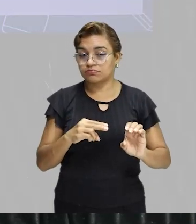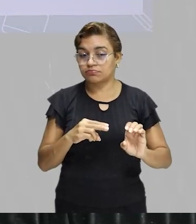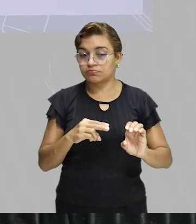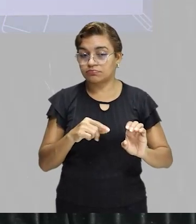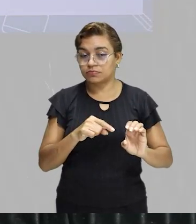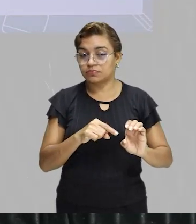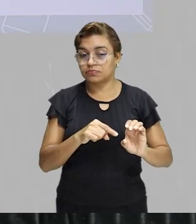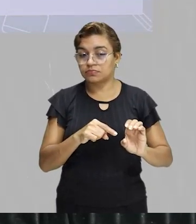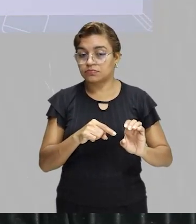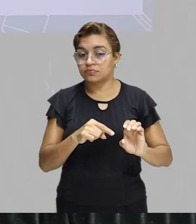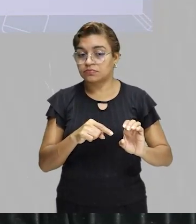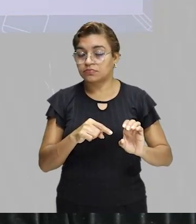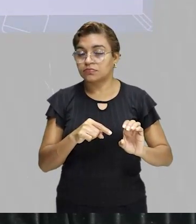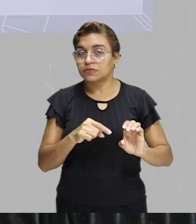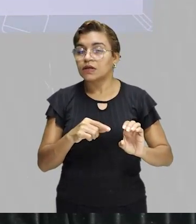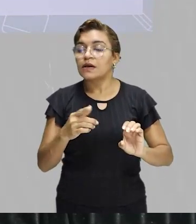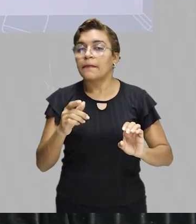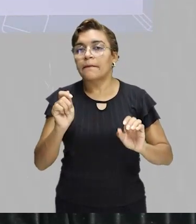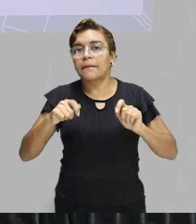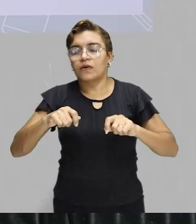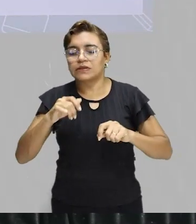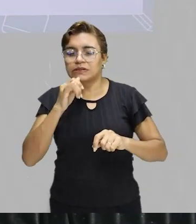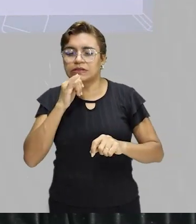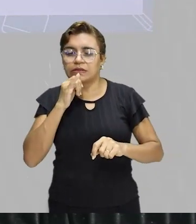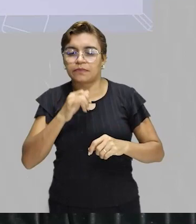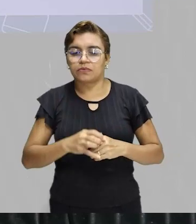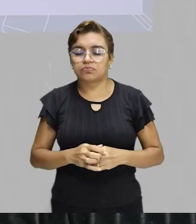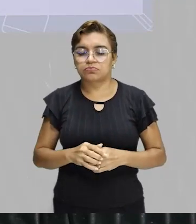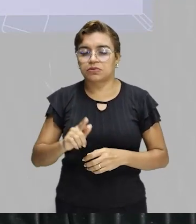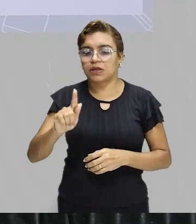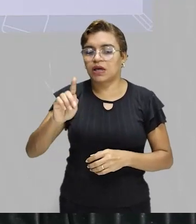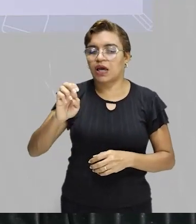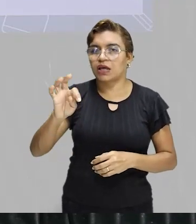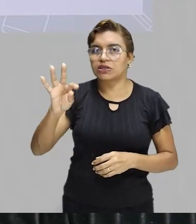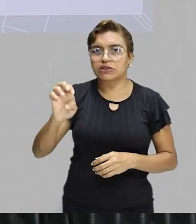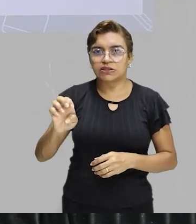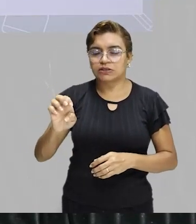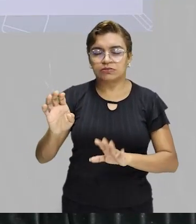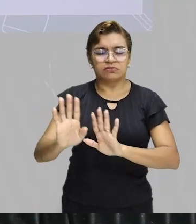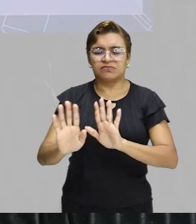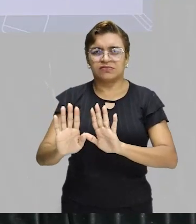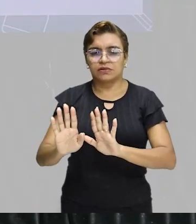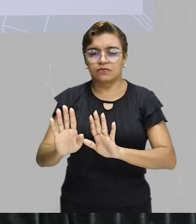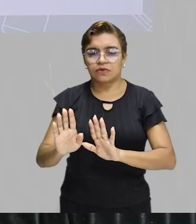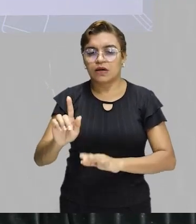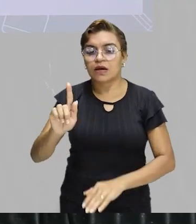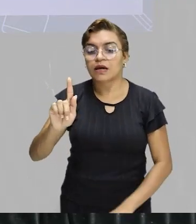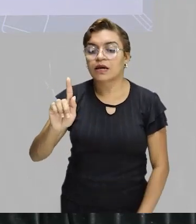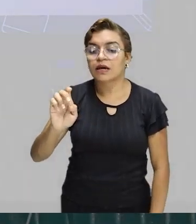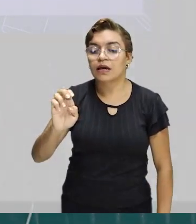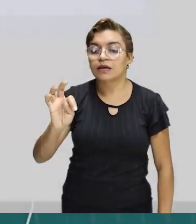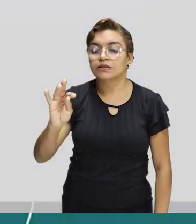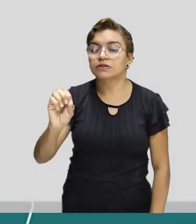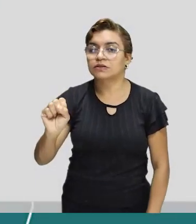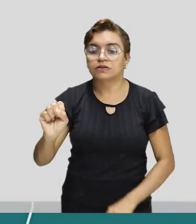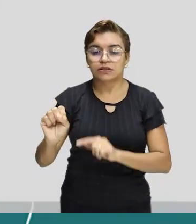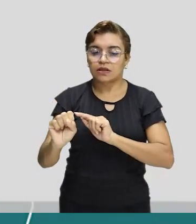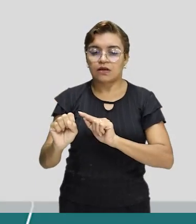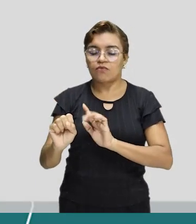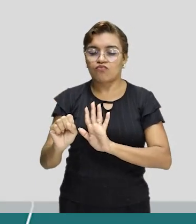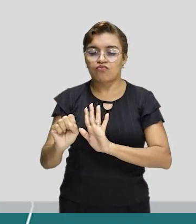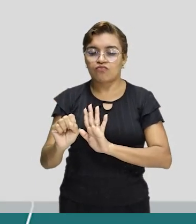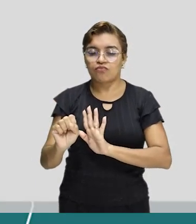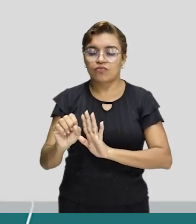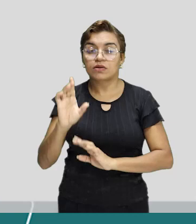forma básica. Então, não pode ser gets, não pode ser com S, porque o verbo principal já tem S. Então, a